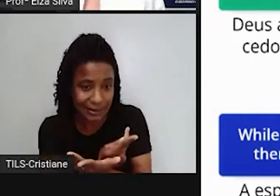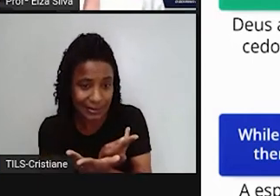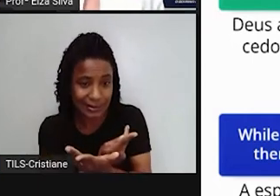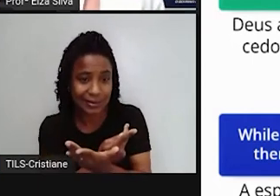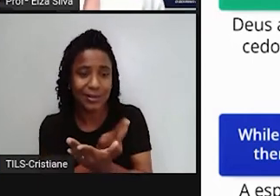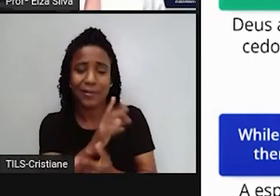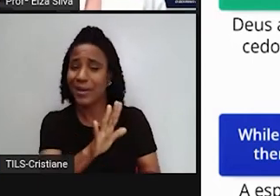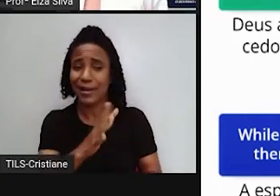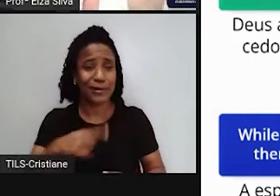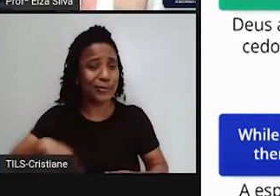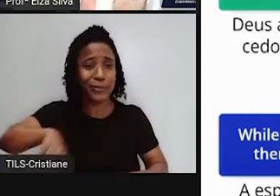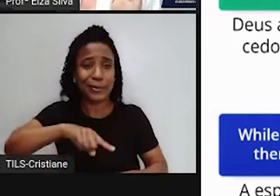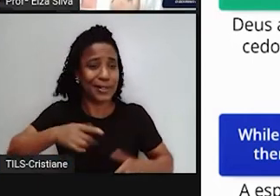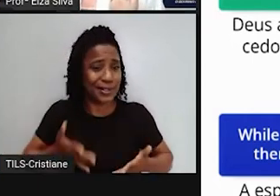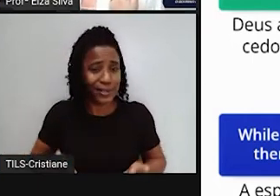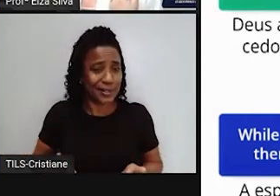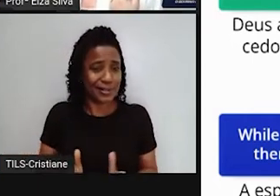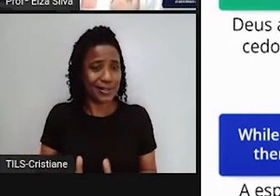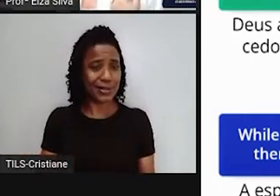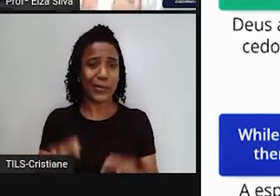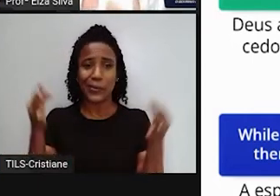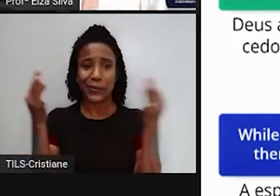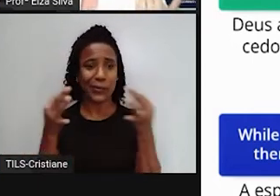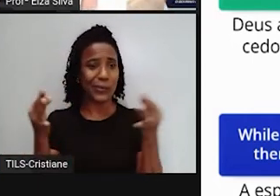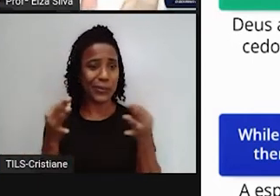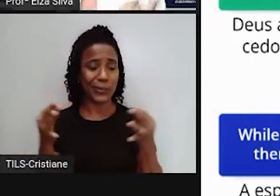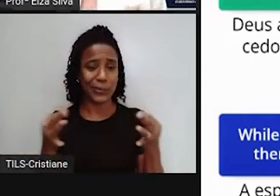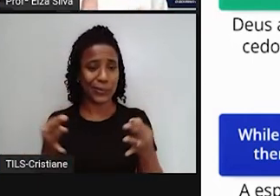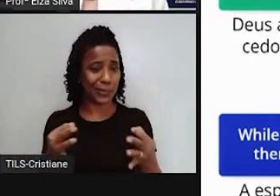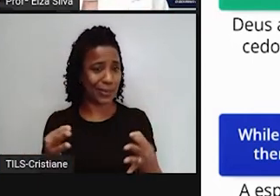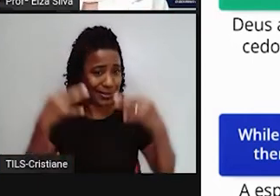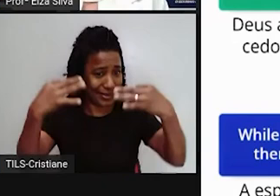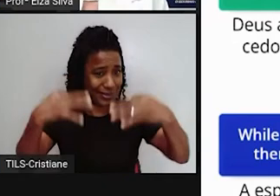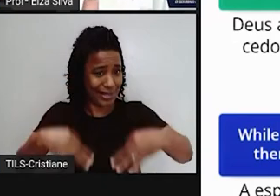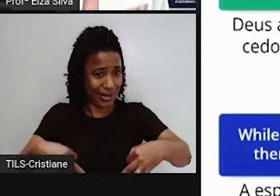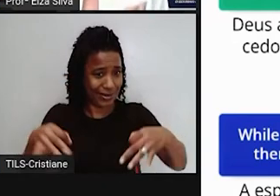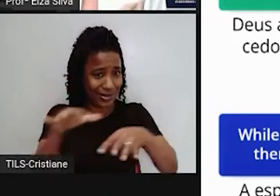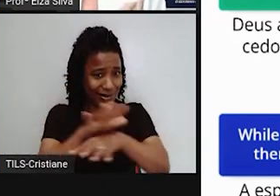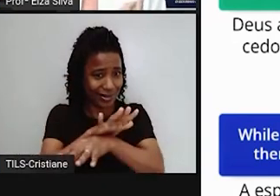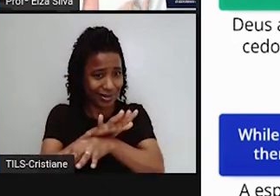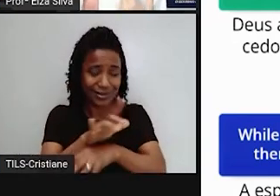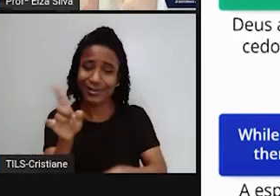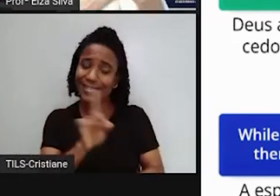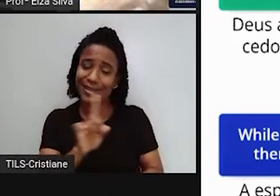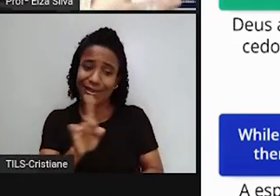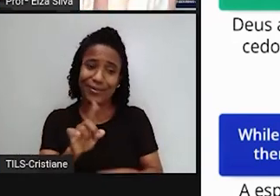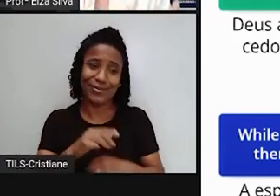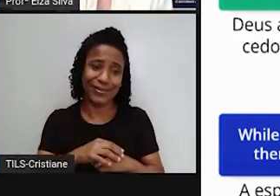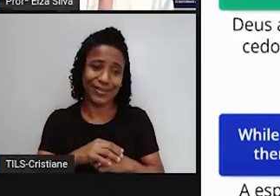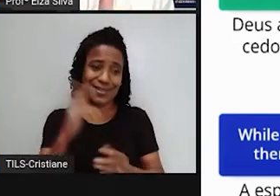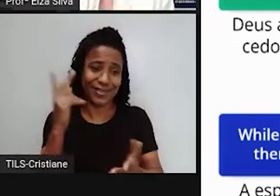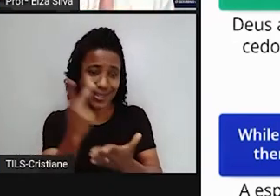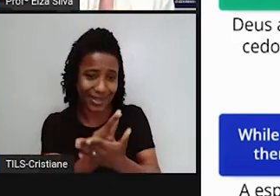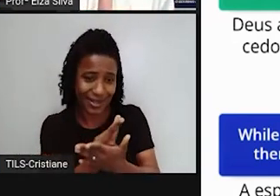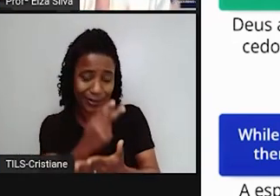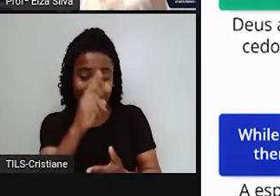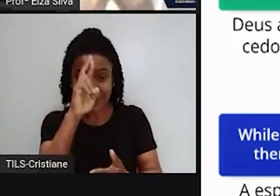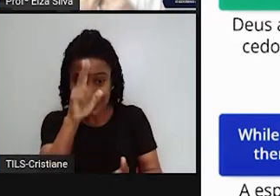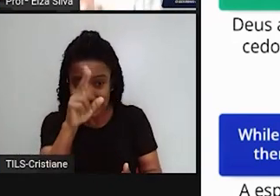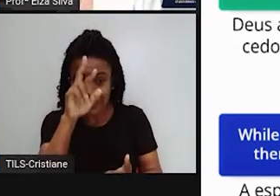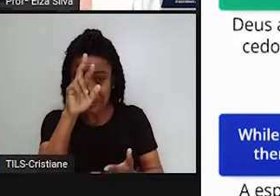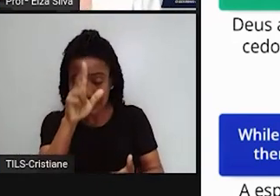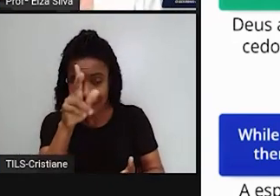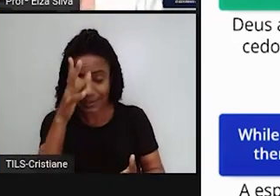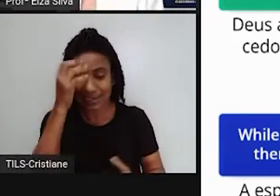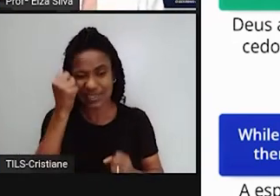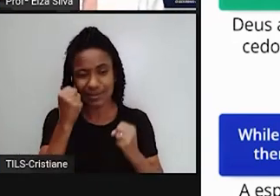gente vai errando. Então, se permita errar. Se permita reconhecer que você errou. E a partir daquele erro, você